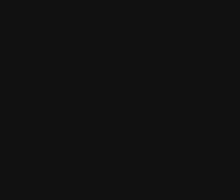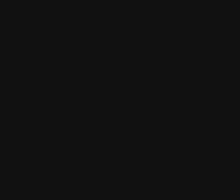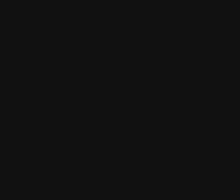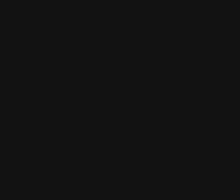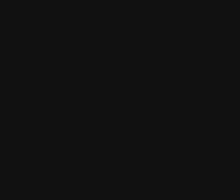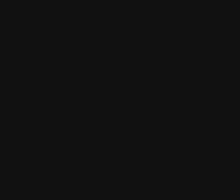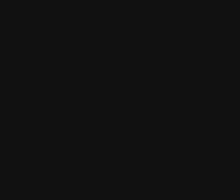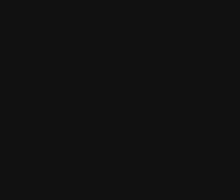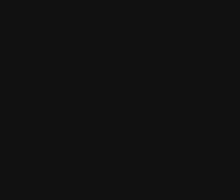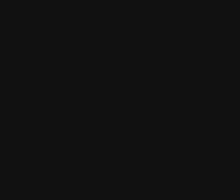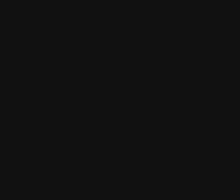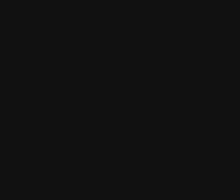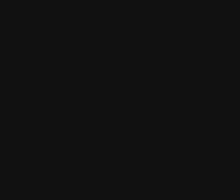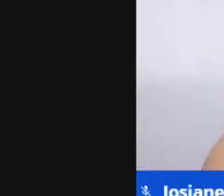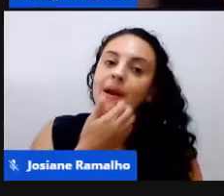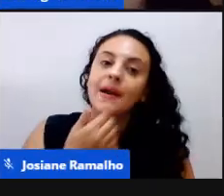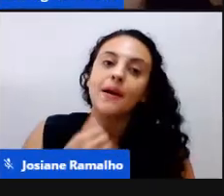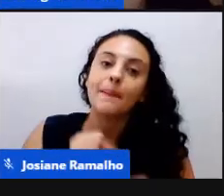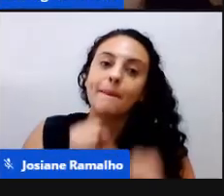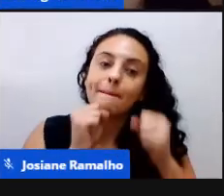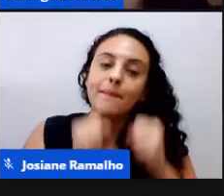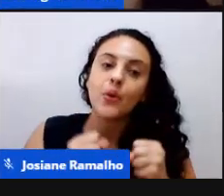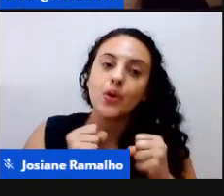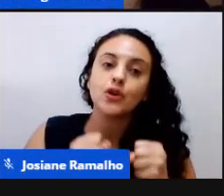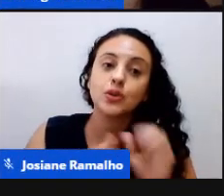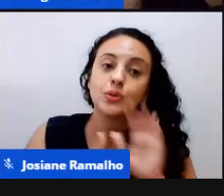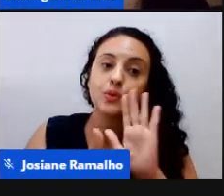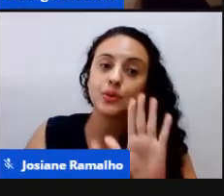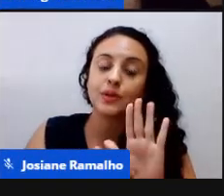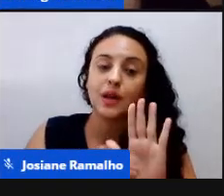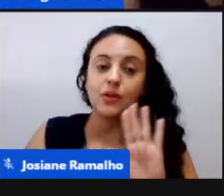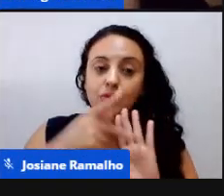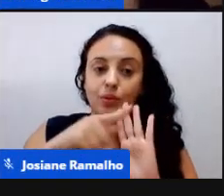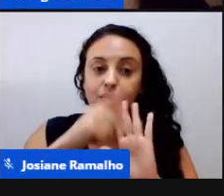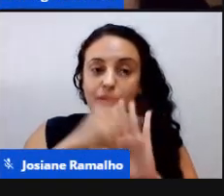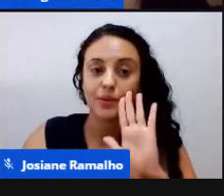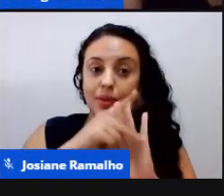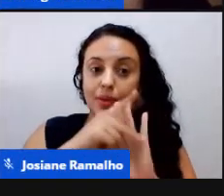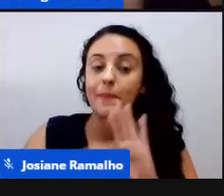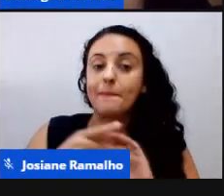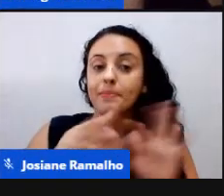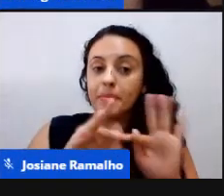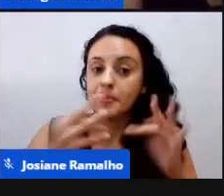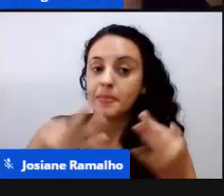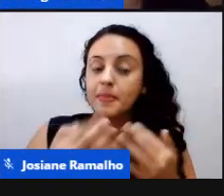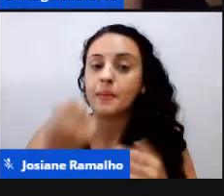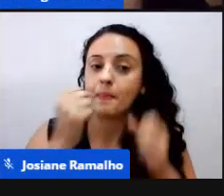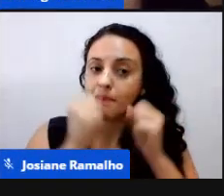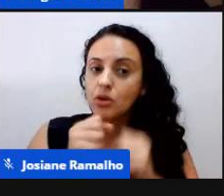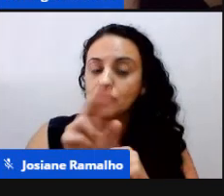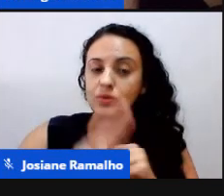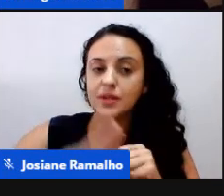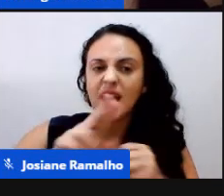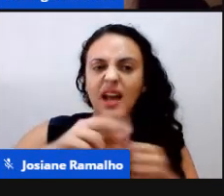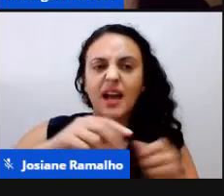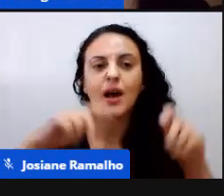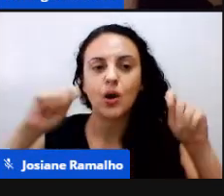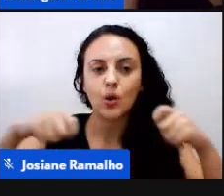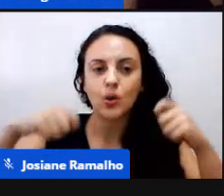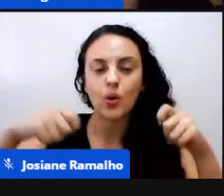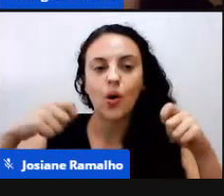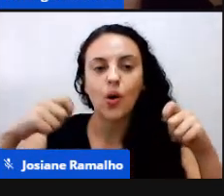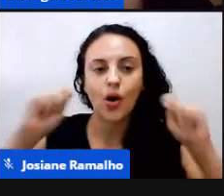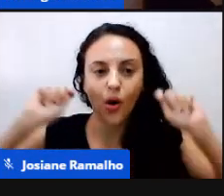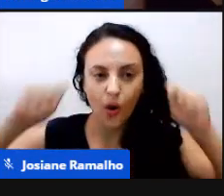professor, pai, utilize uma corda. Se não tiver corda, utilize um durex. Se não tiver um durex,